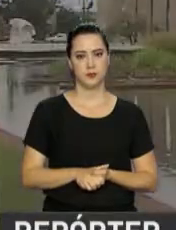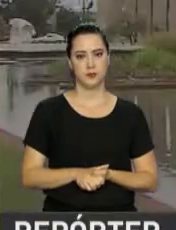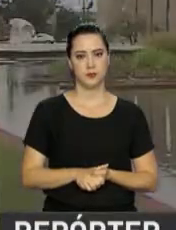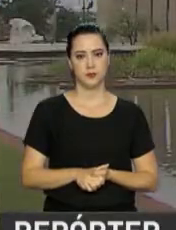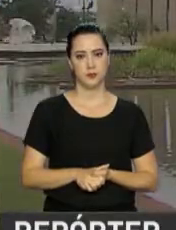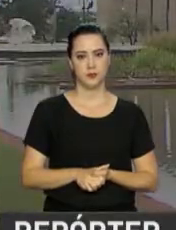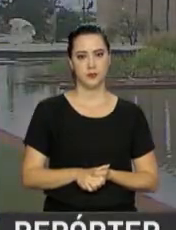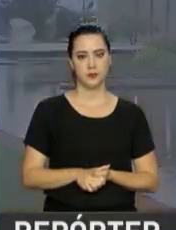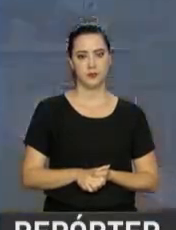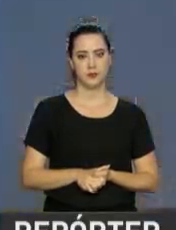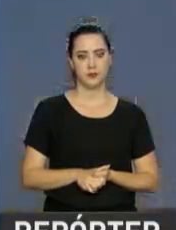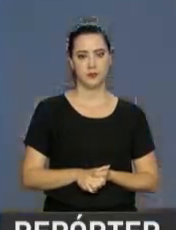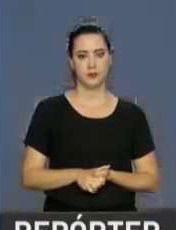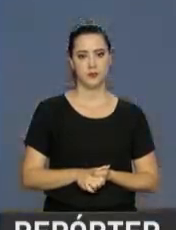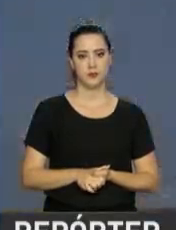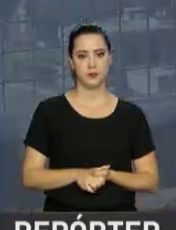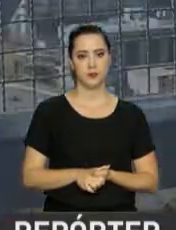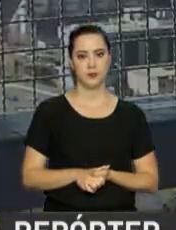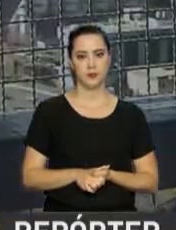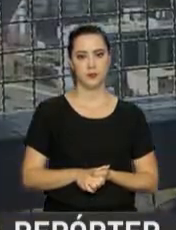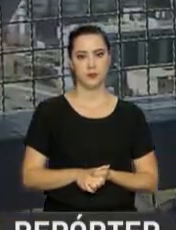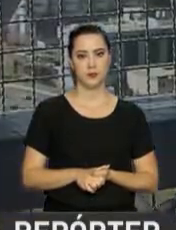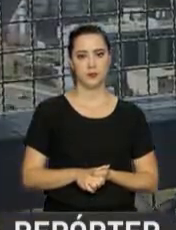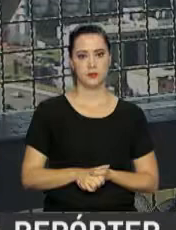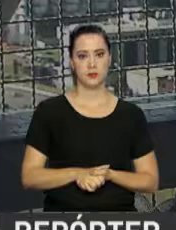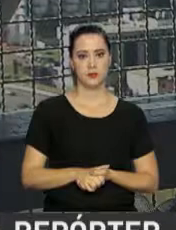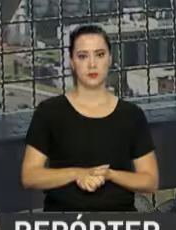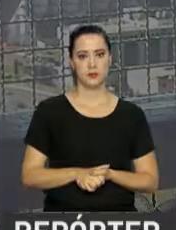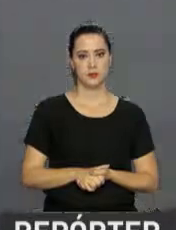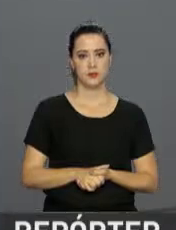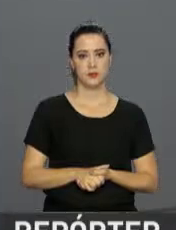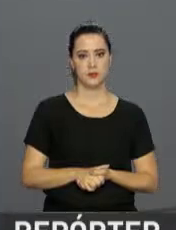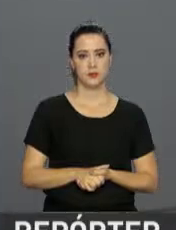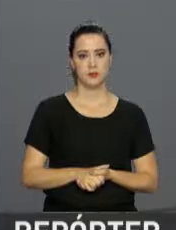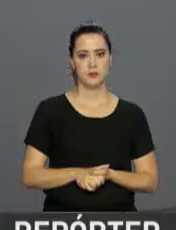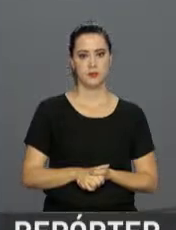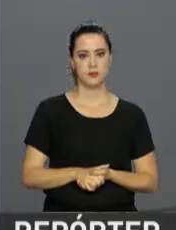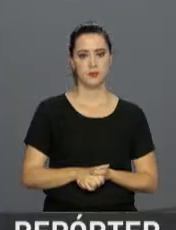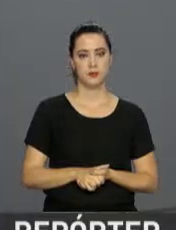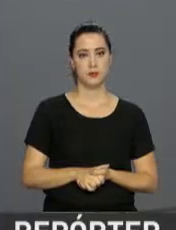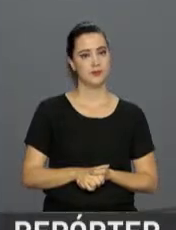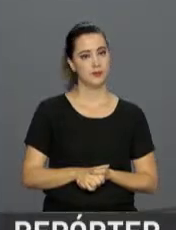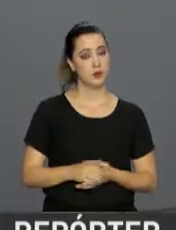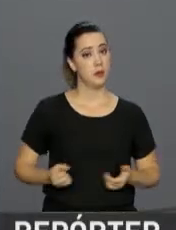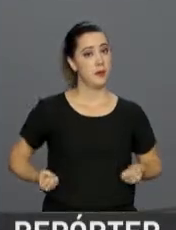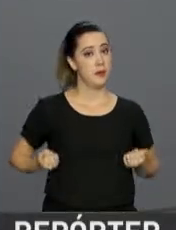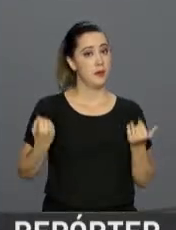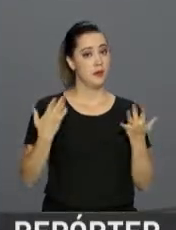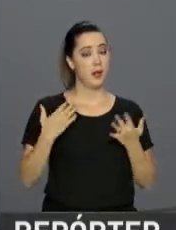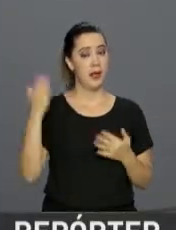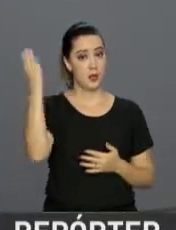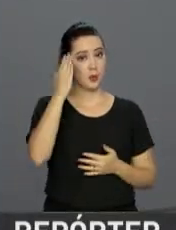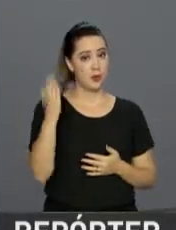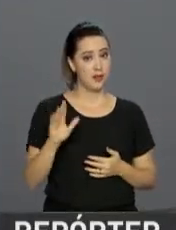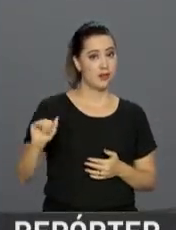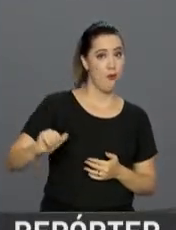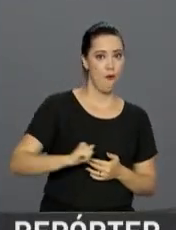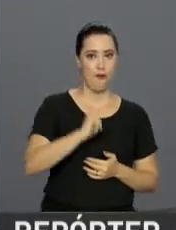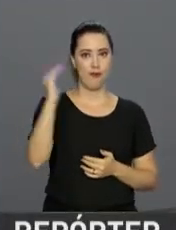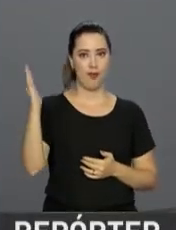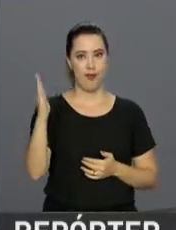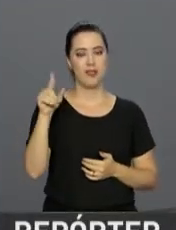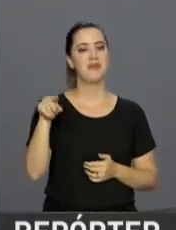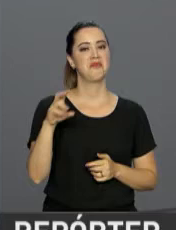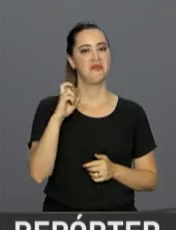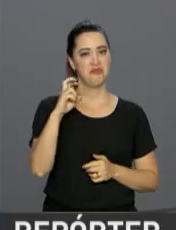E os dos gastos de brasileiros no exterior